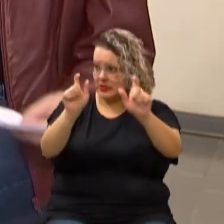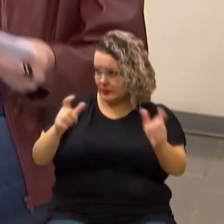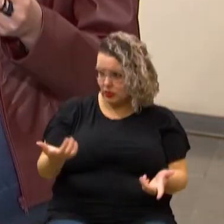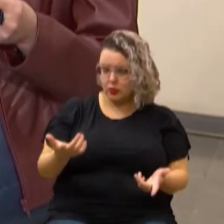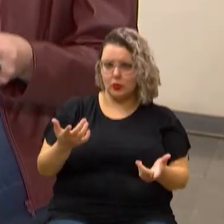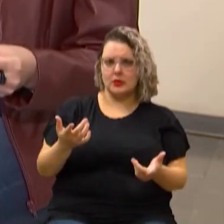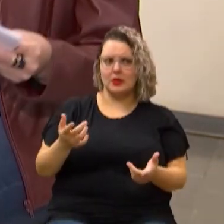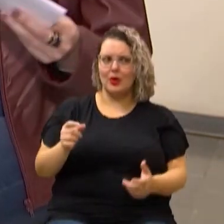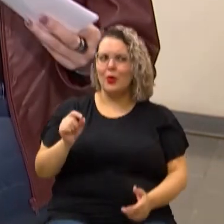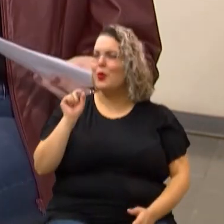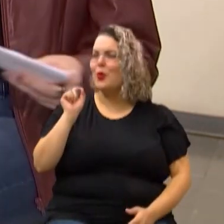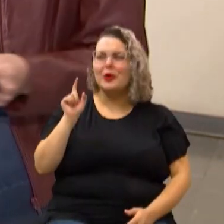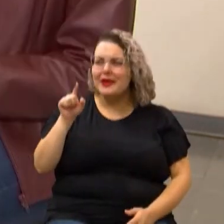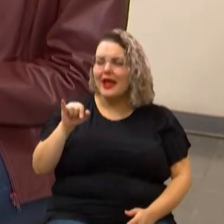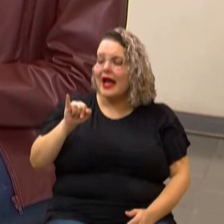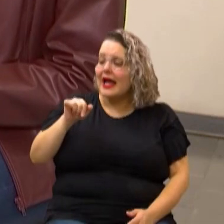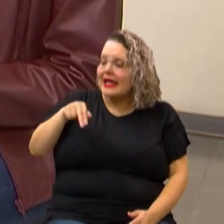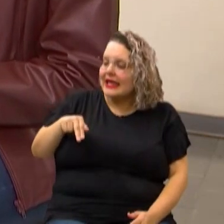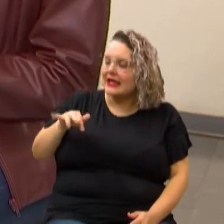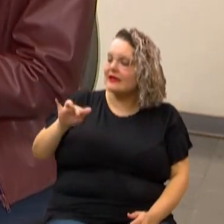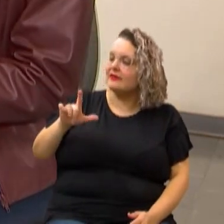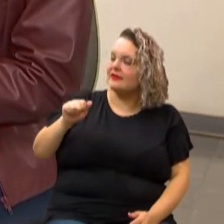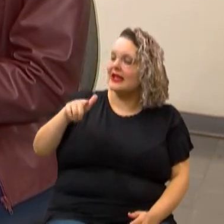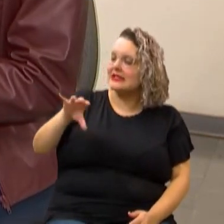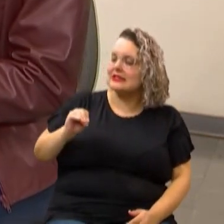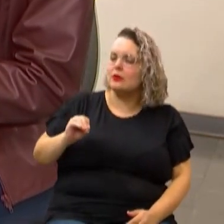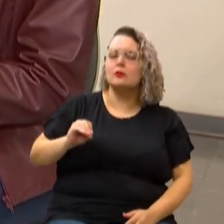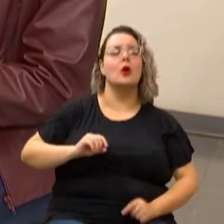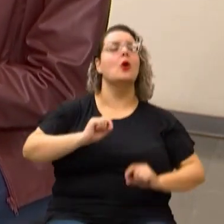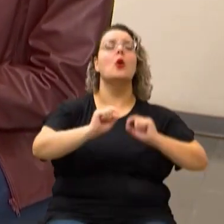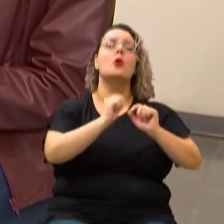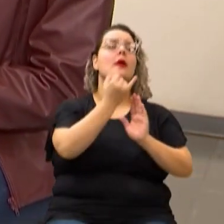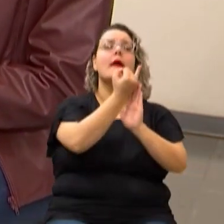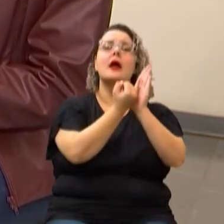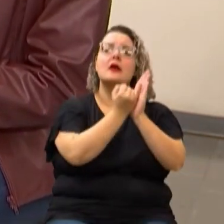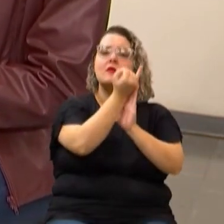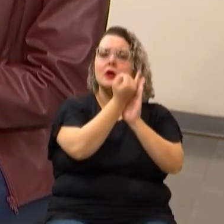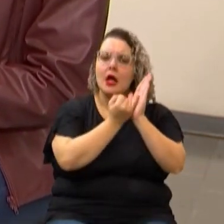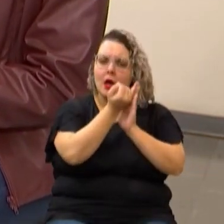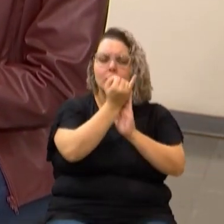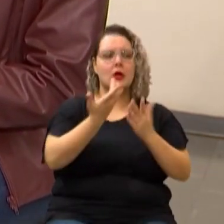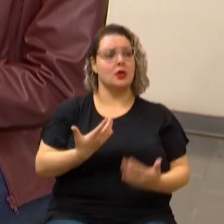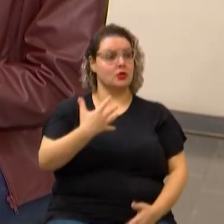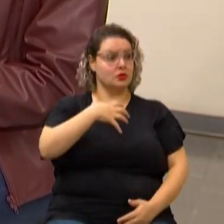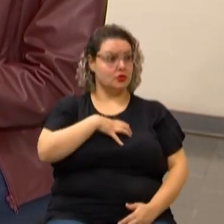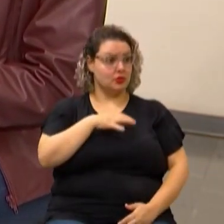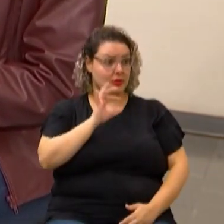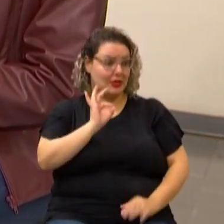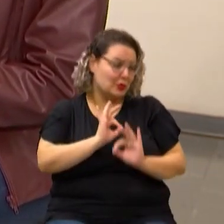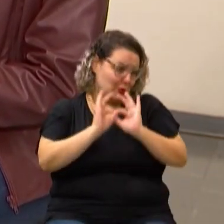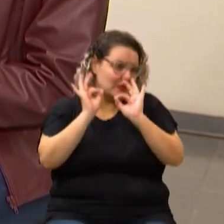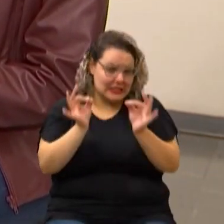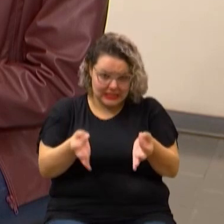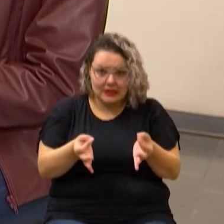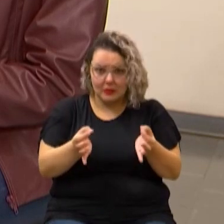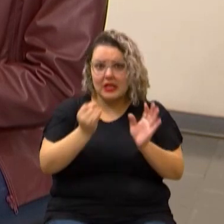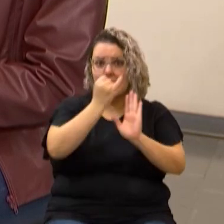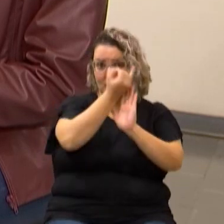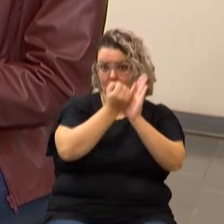pessoal, está começando mais uma edição do Na Ponta do Lápis. Eu já agradeço a sua audiência e participação aqui